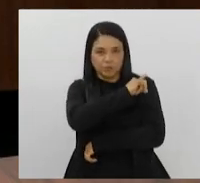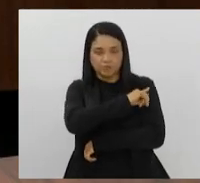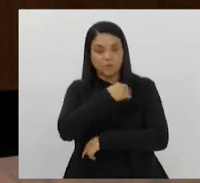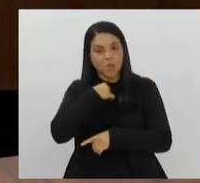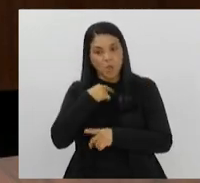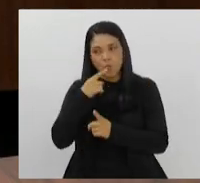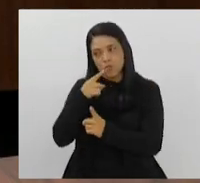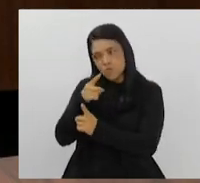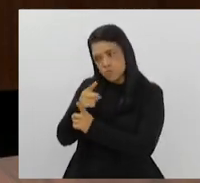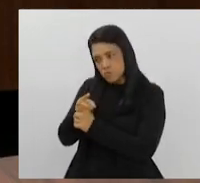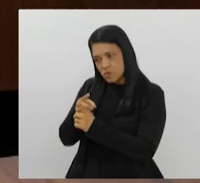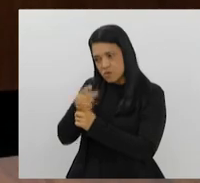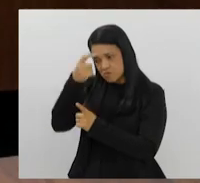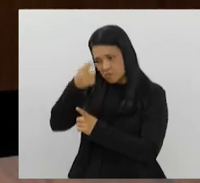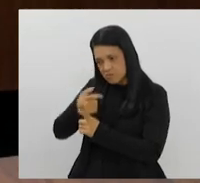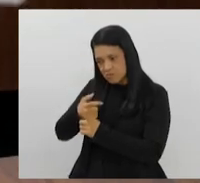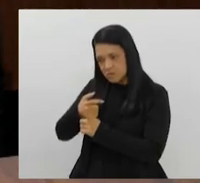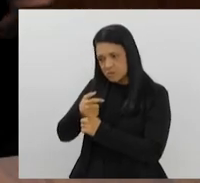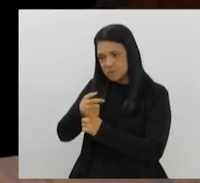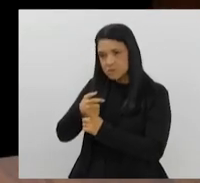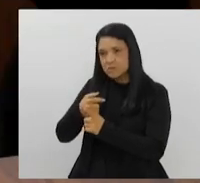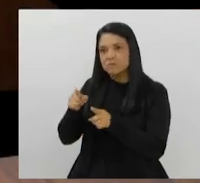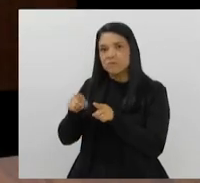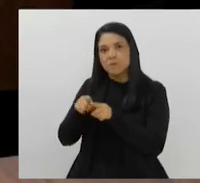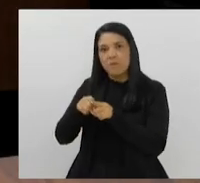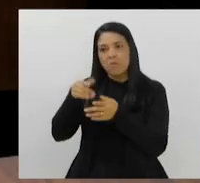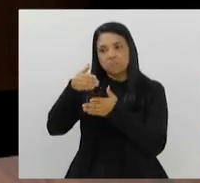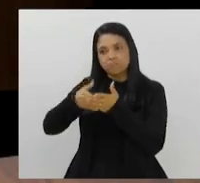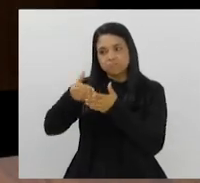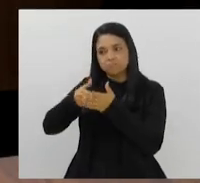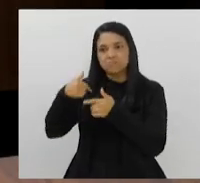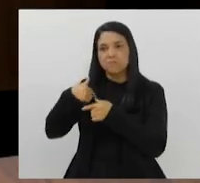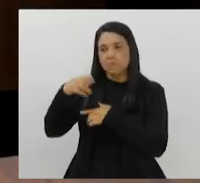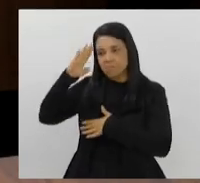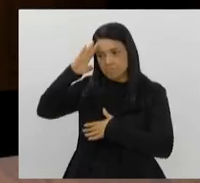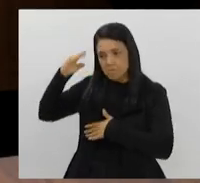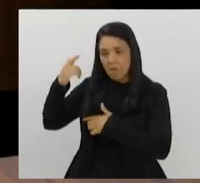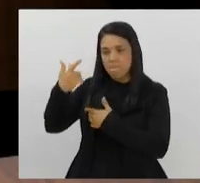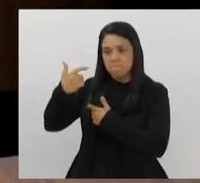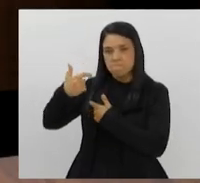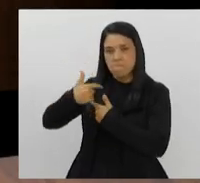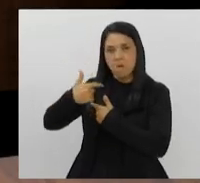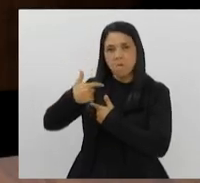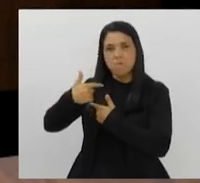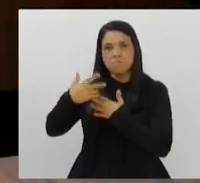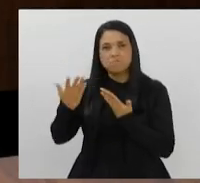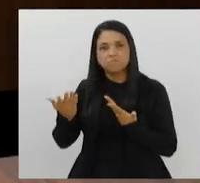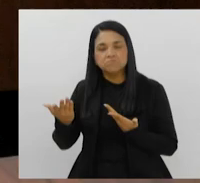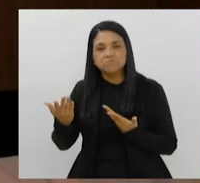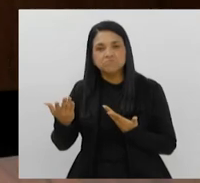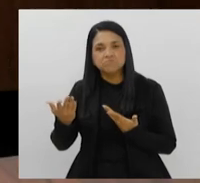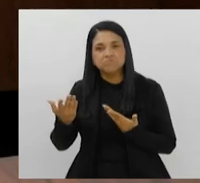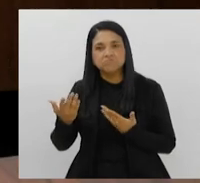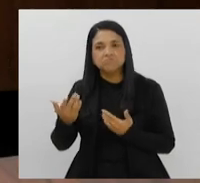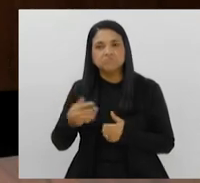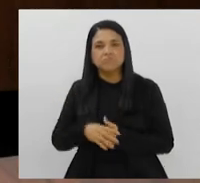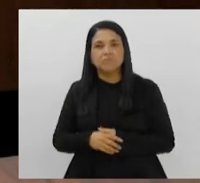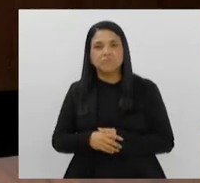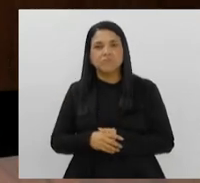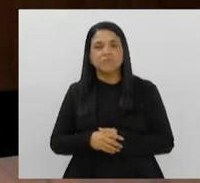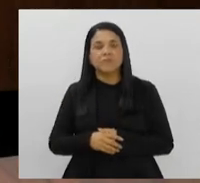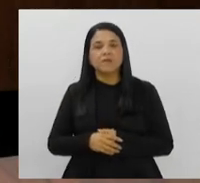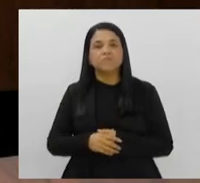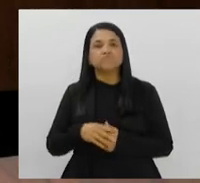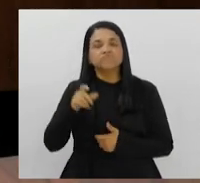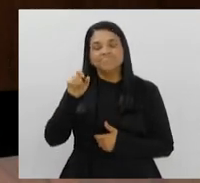encontrei e fui alvo dessa arbitrariedade da Guarda Municipal hoje na capital do Rio de Janeiro. Infelizmente, o Eduardo